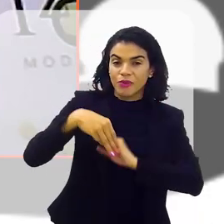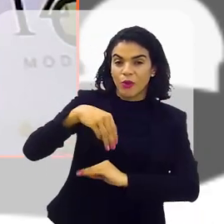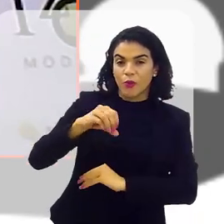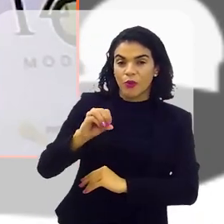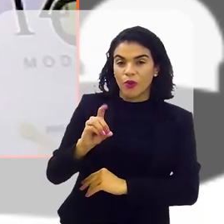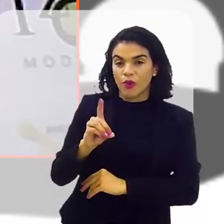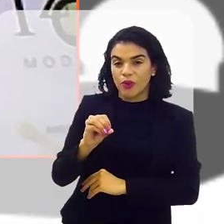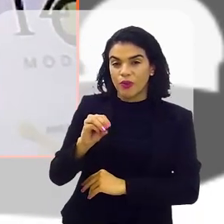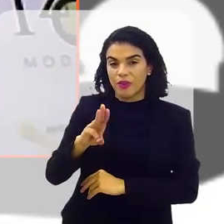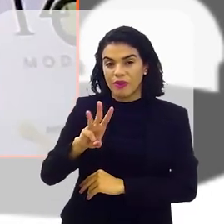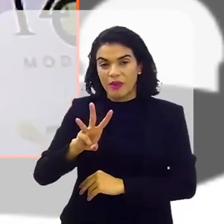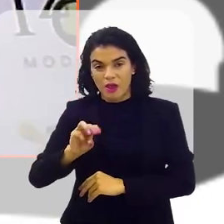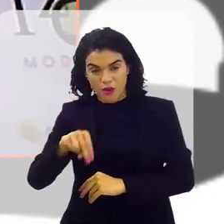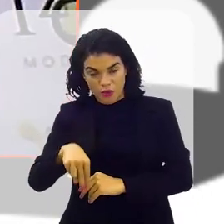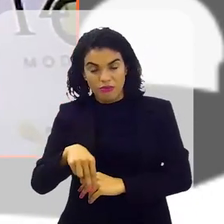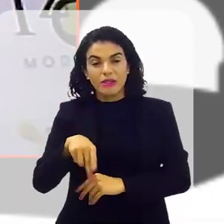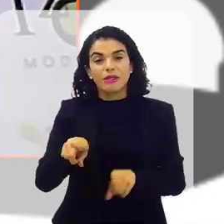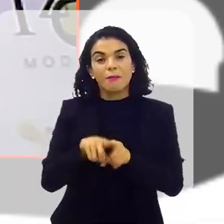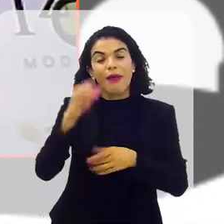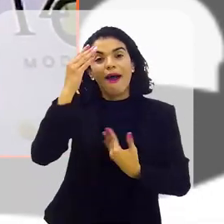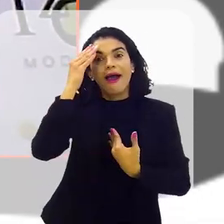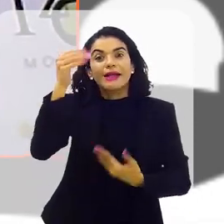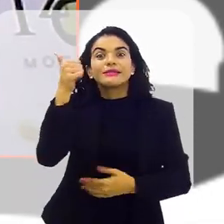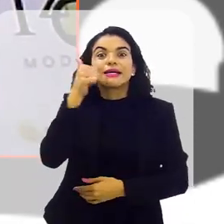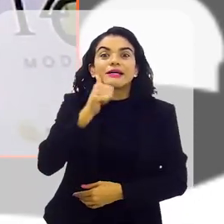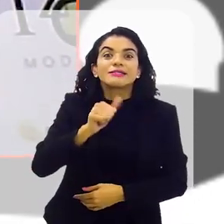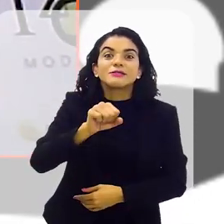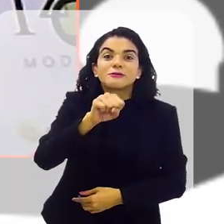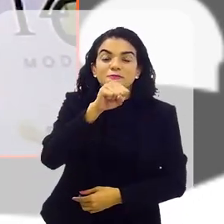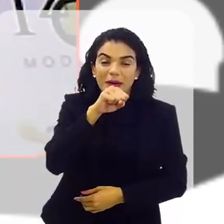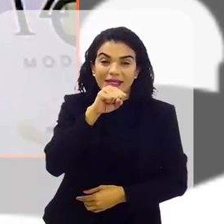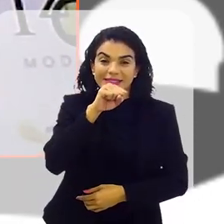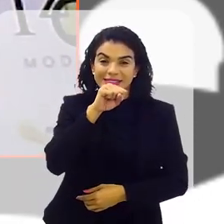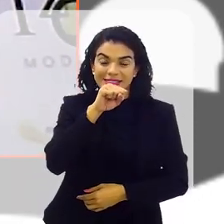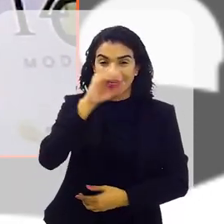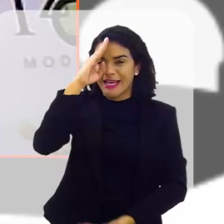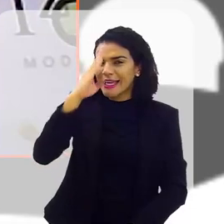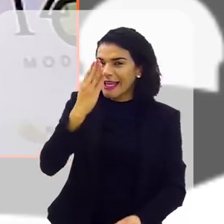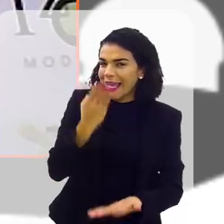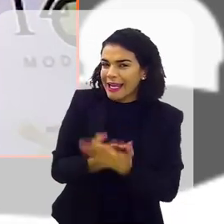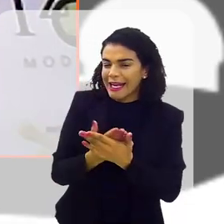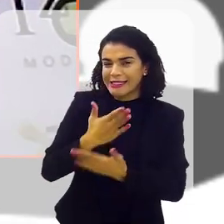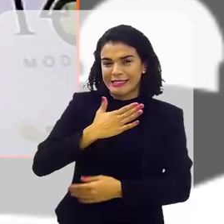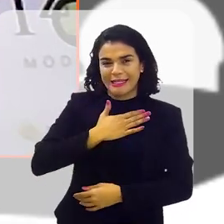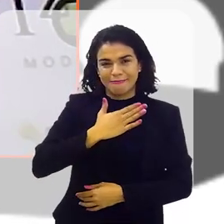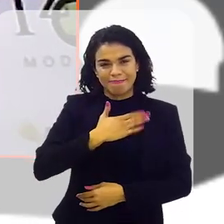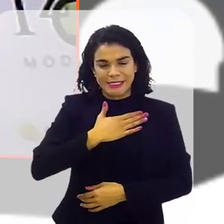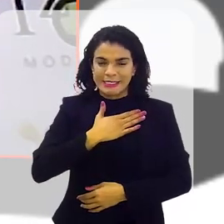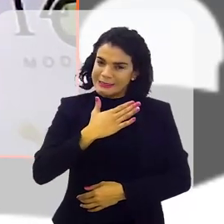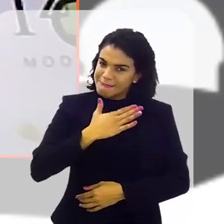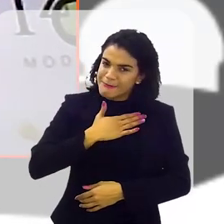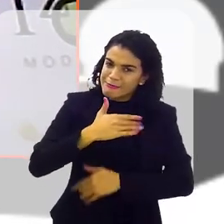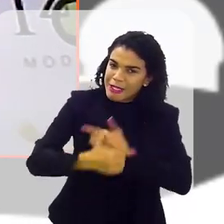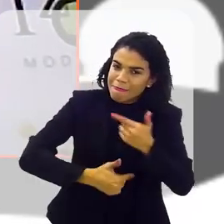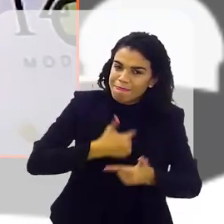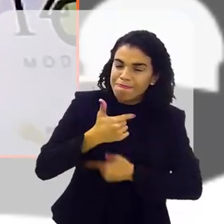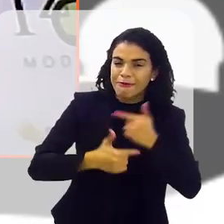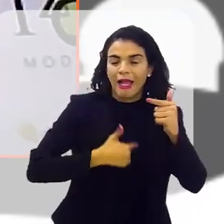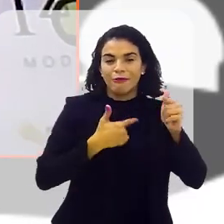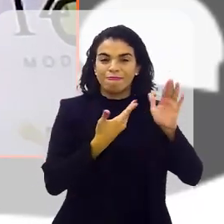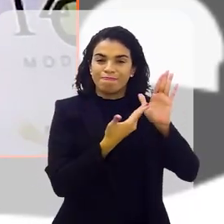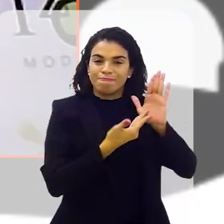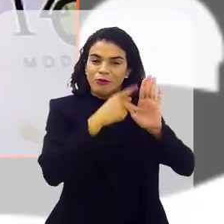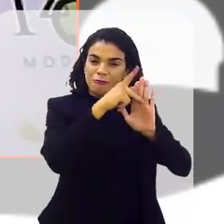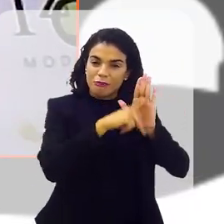projeto modal e não posso nunca deixar agradecer as mães que acreditaram em mim no meu trabalho no meu projeto